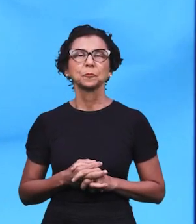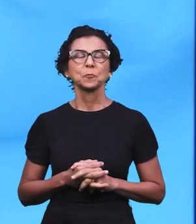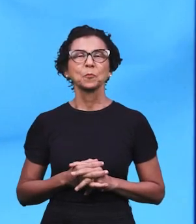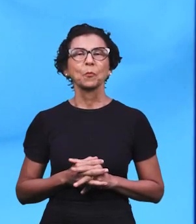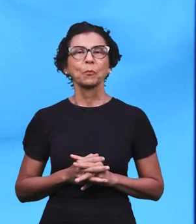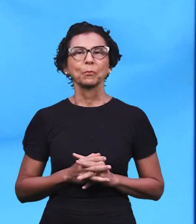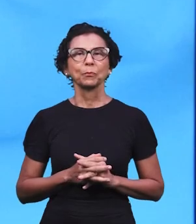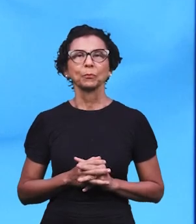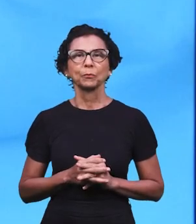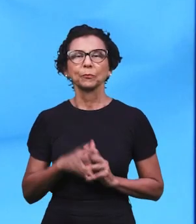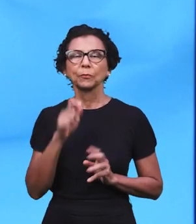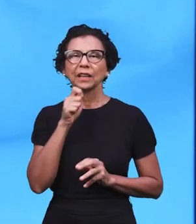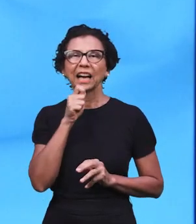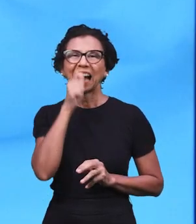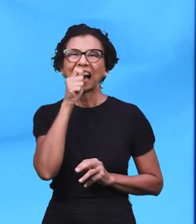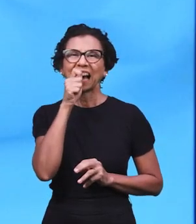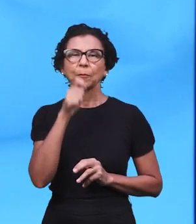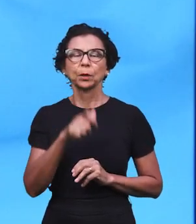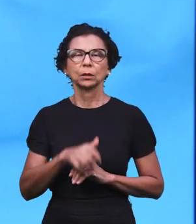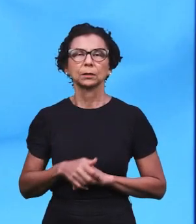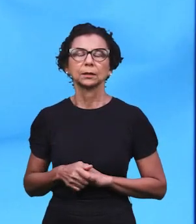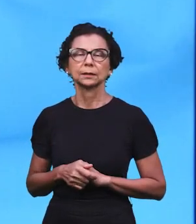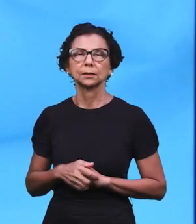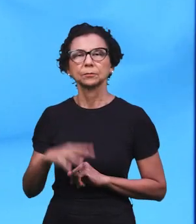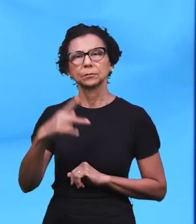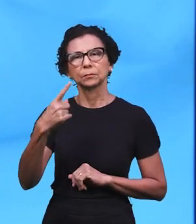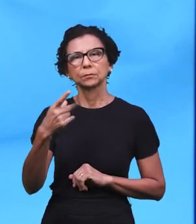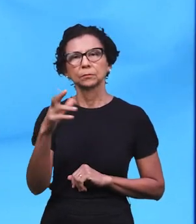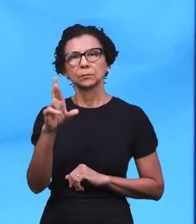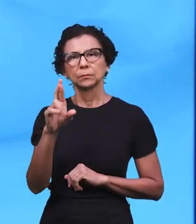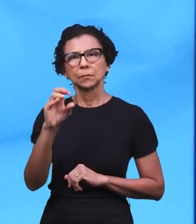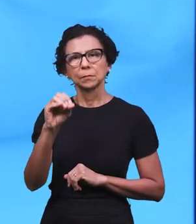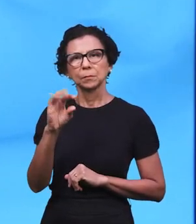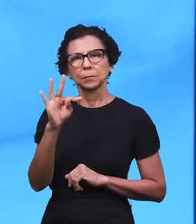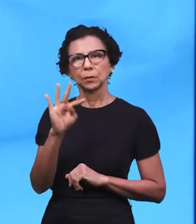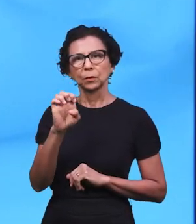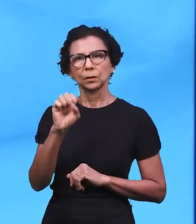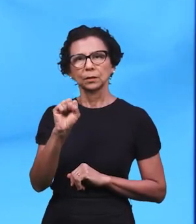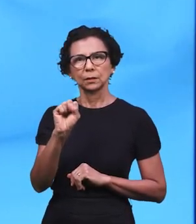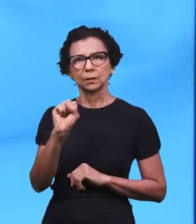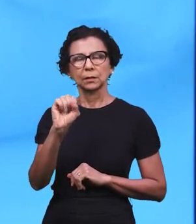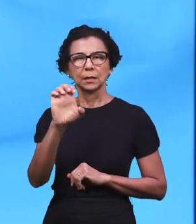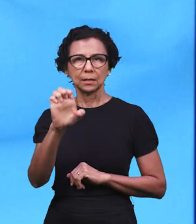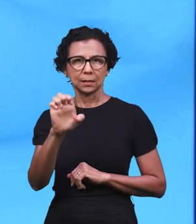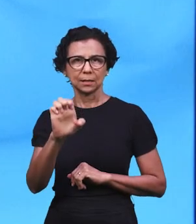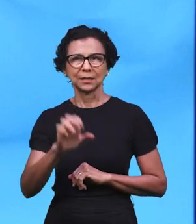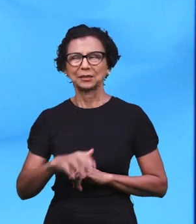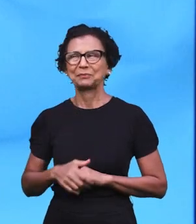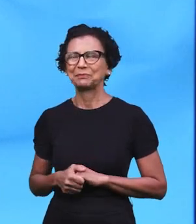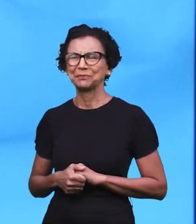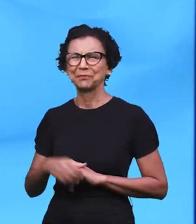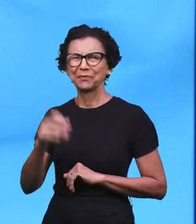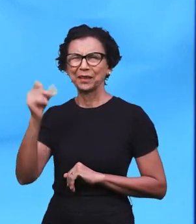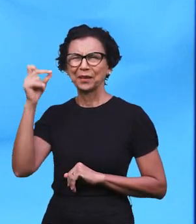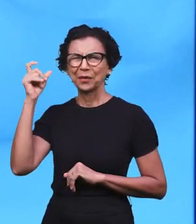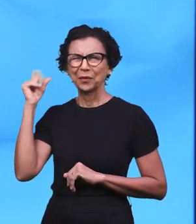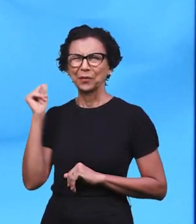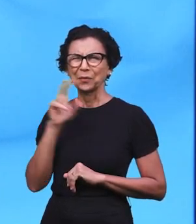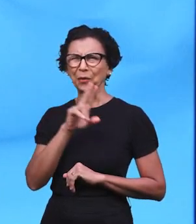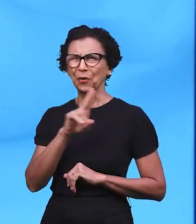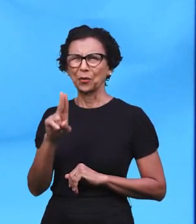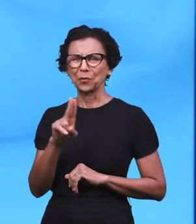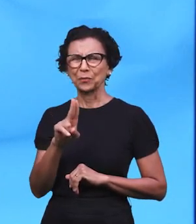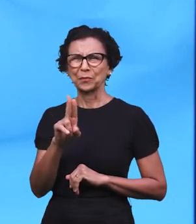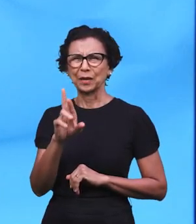Temos muitas pessoas que utilizam tanto o rote, eu não sei Sim. se esse é o nome ainda para essa peça móvel, então tem que ter uma